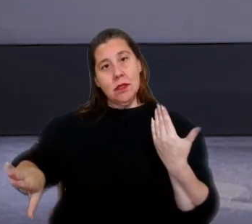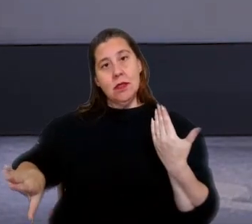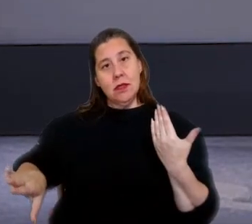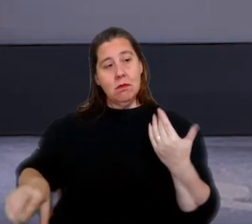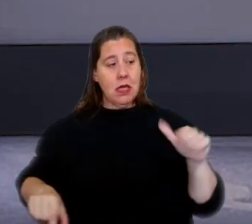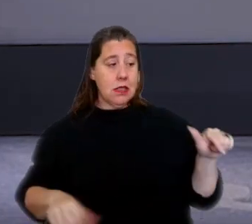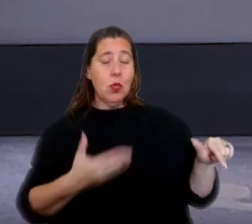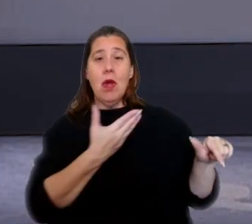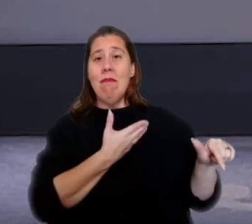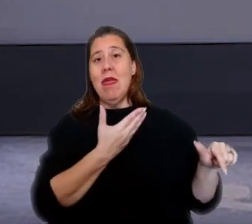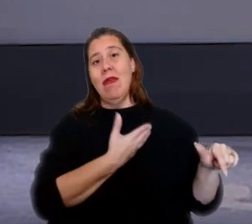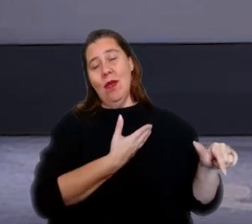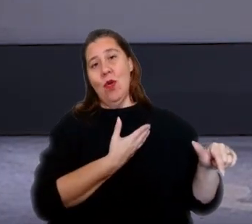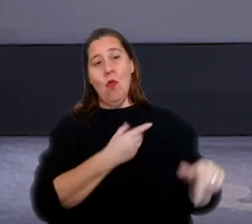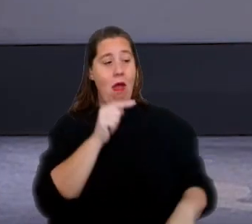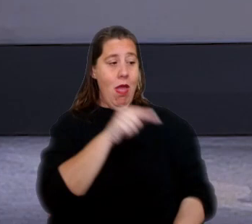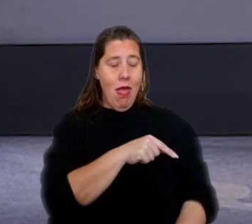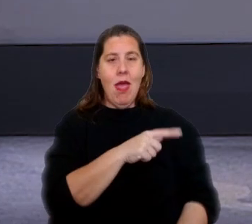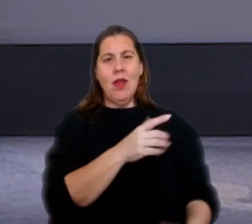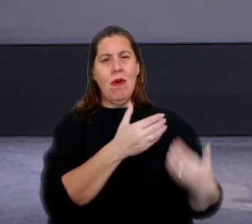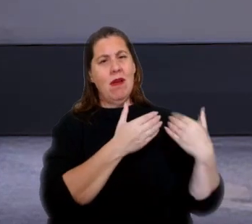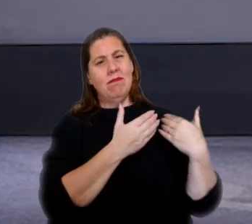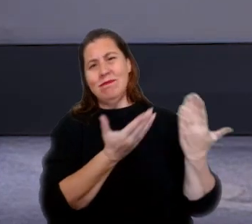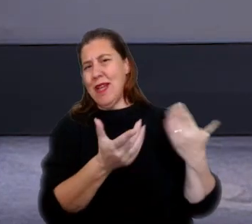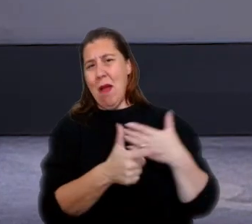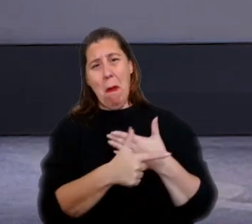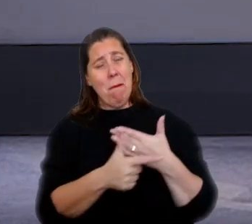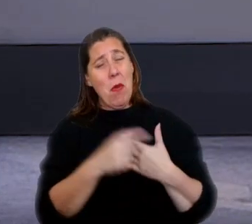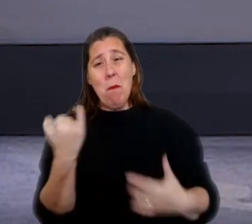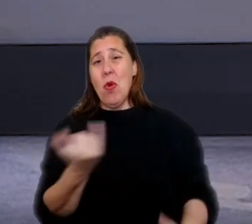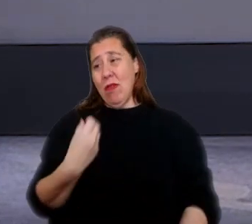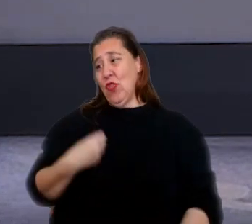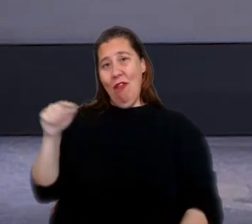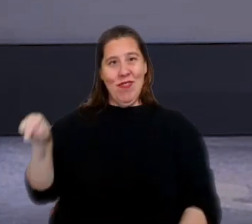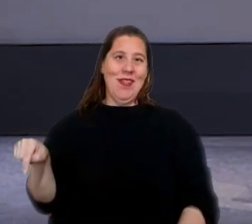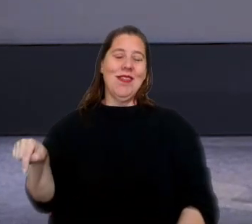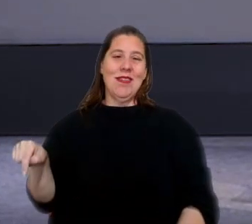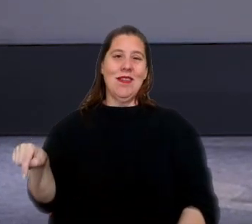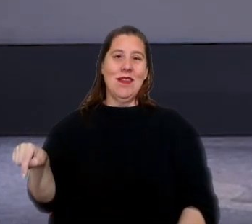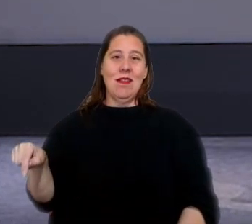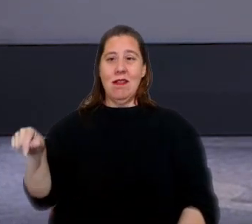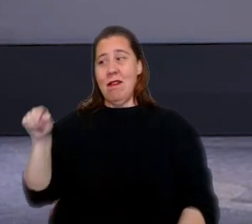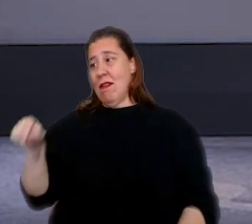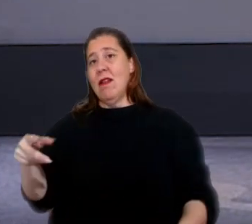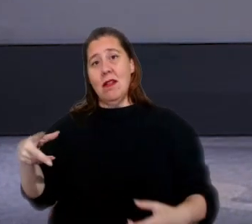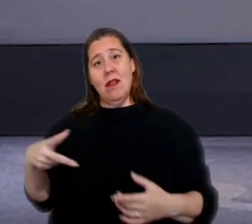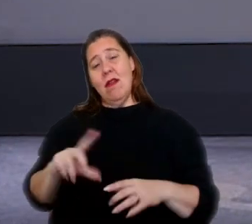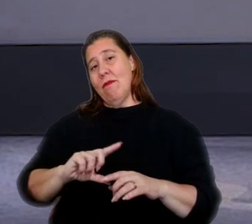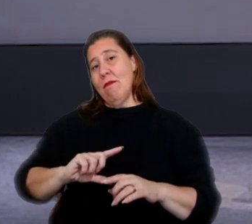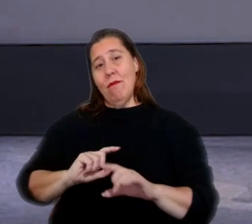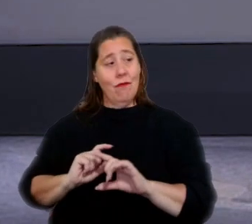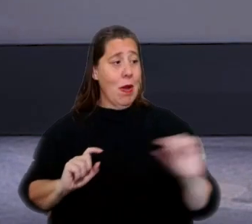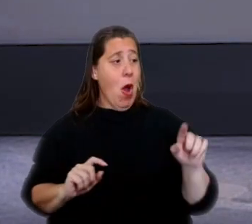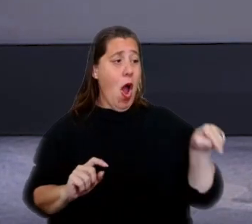separação do um amigo, né? Acho que o Léo tinha um papel na vida do Remy importantíssimo, e ele corta, ele